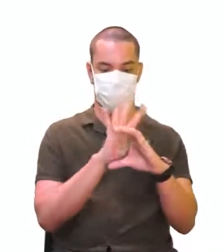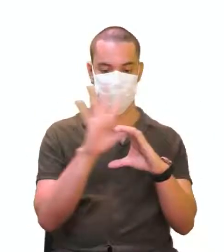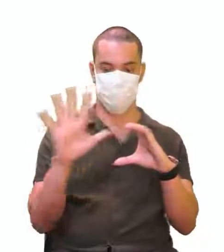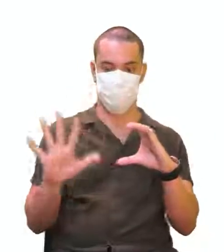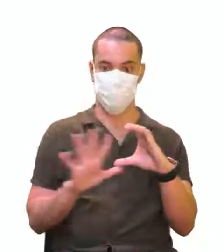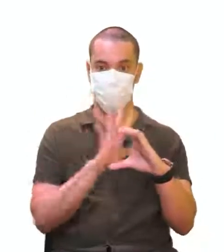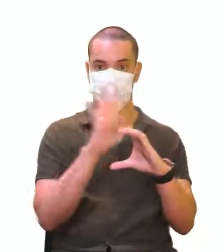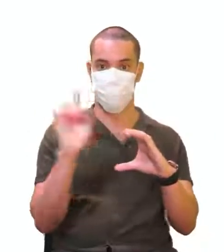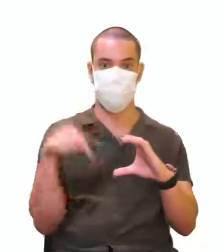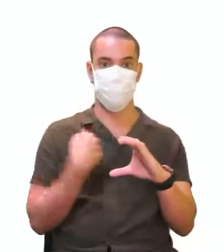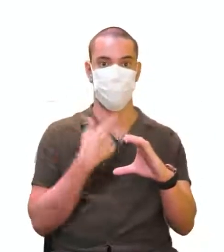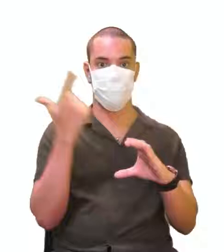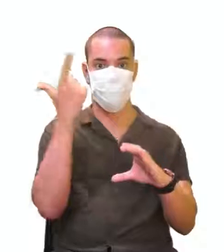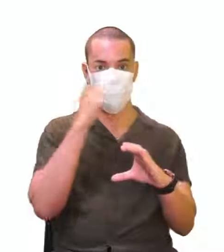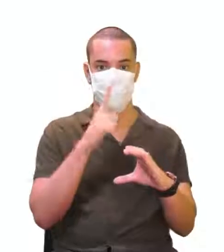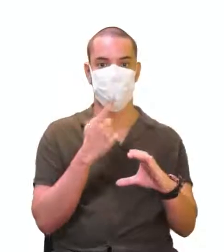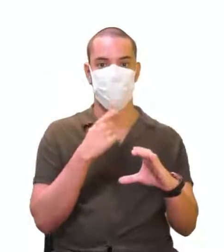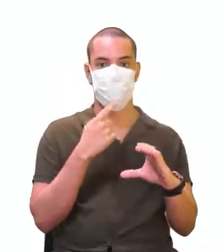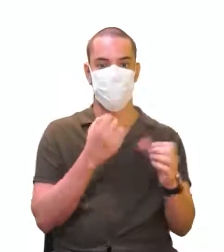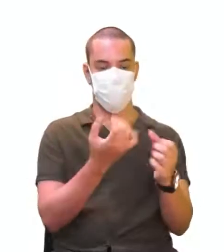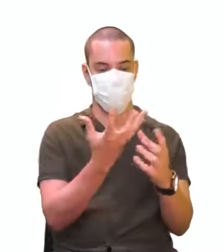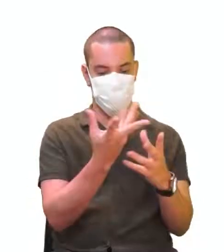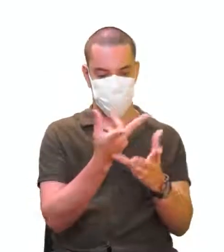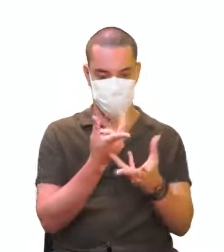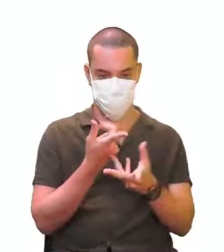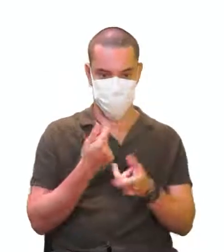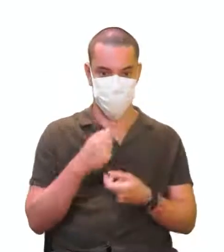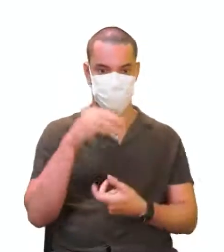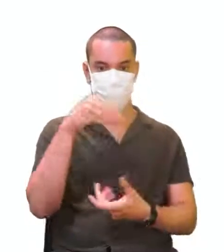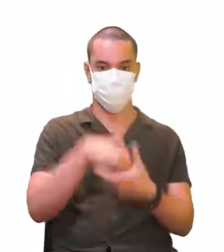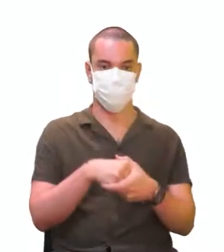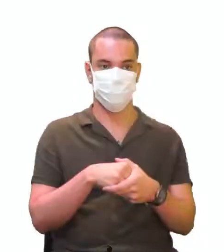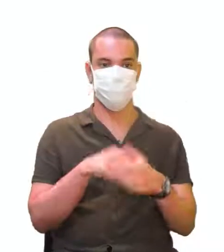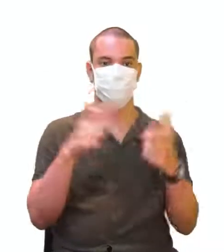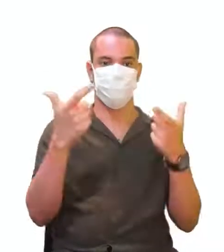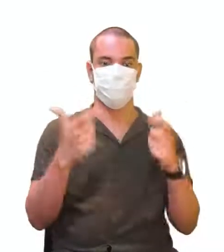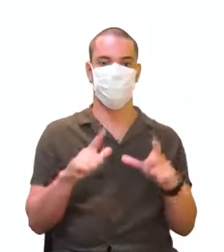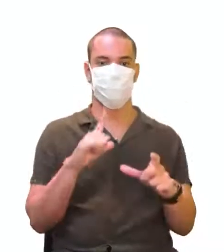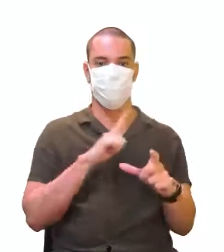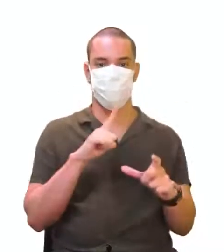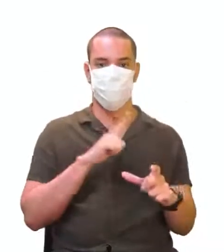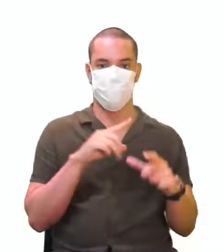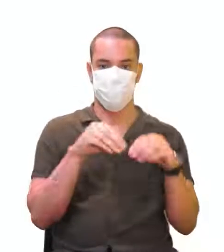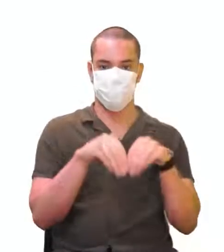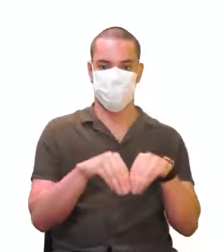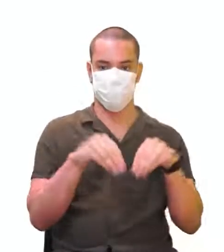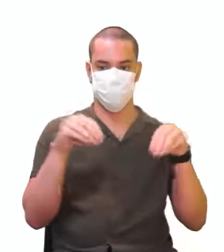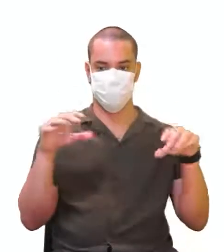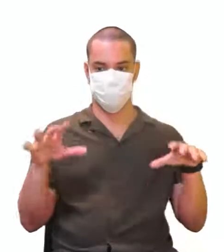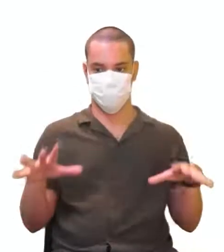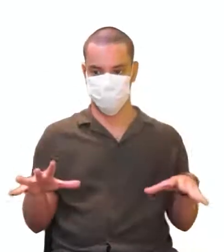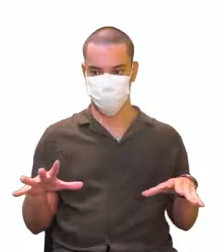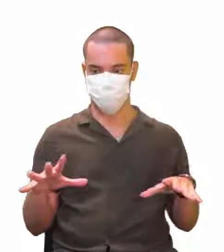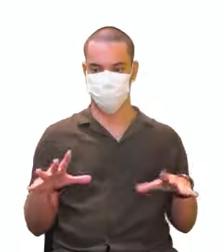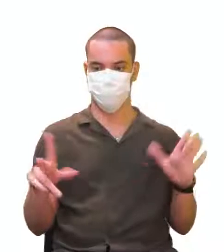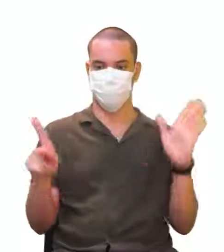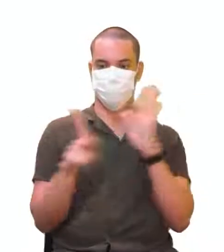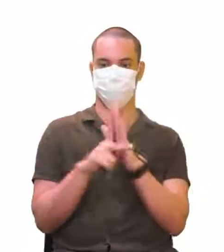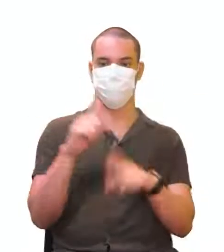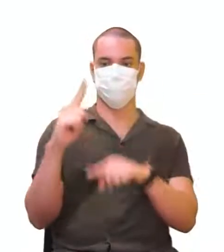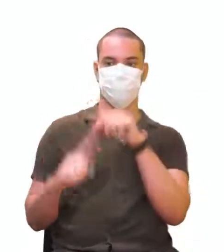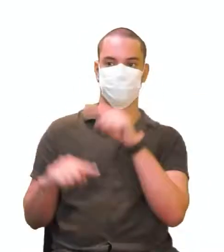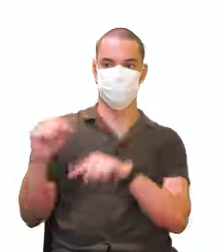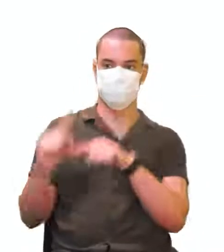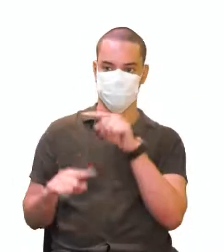quando você coloca o seu sangue, coleta o seu sangue, ele é colocado numa centrífuga, você tem a separação, né, dos